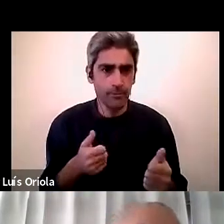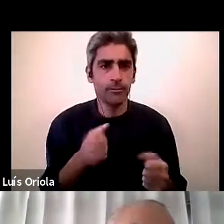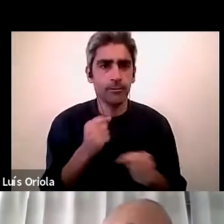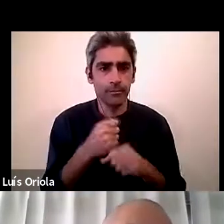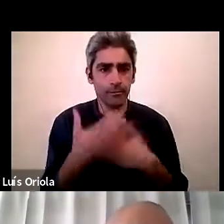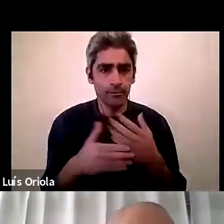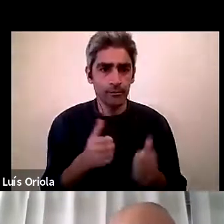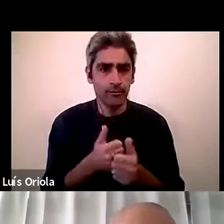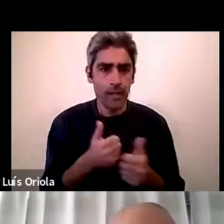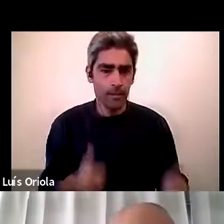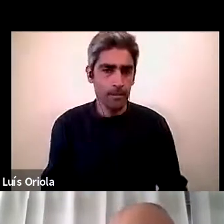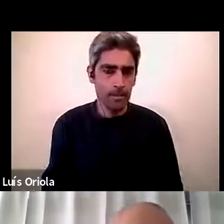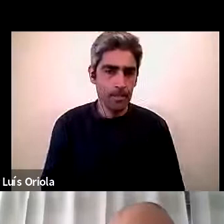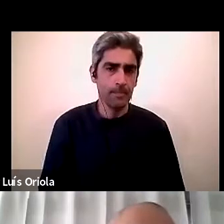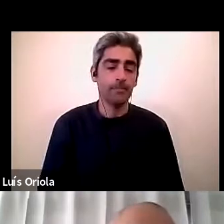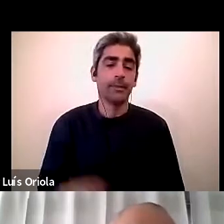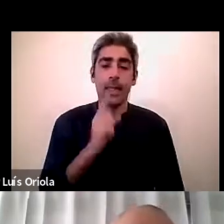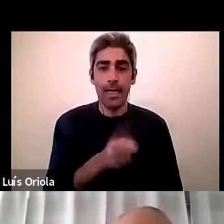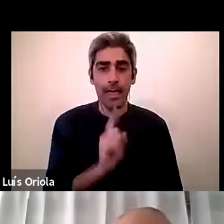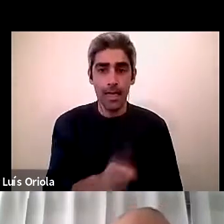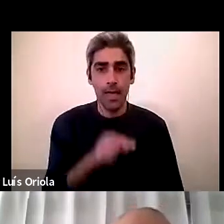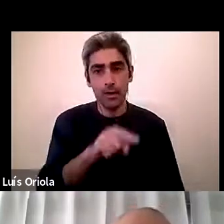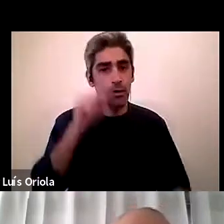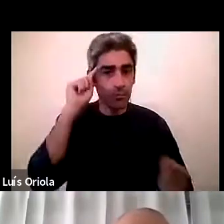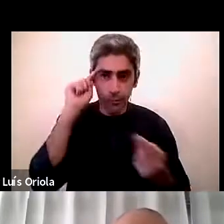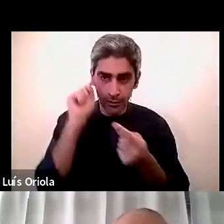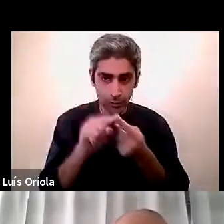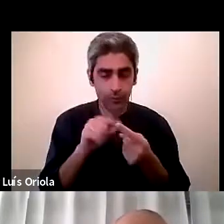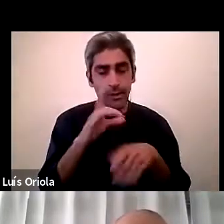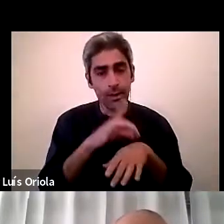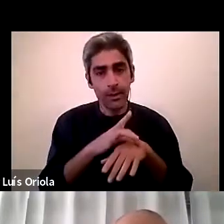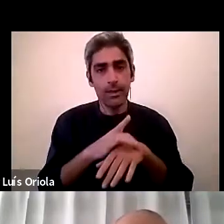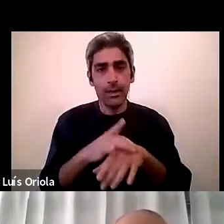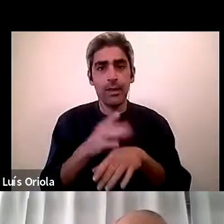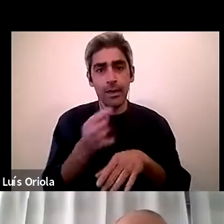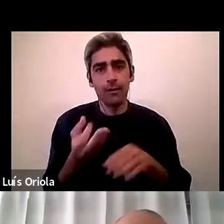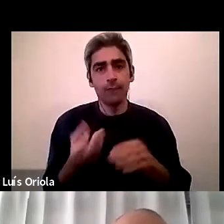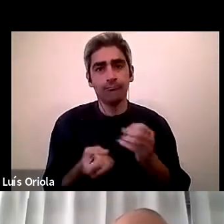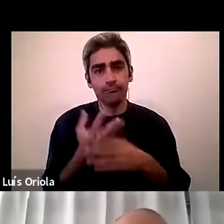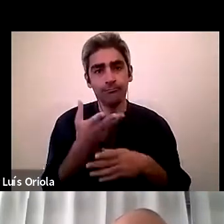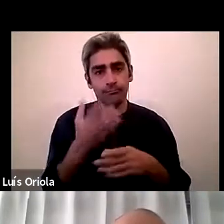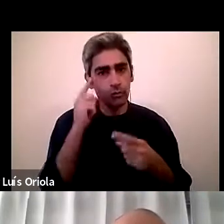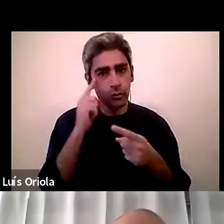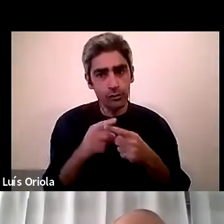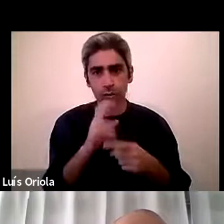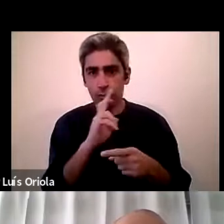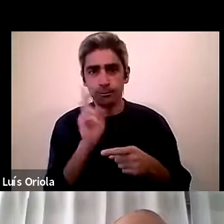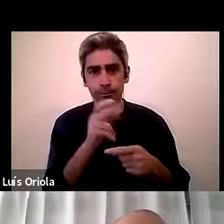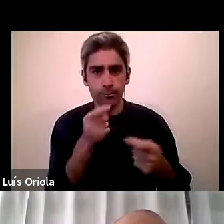atividade de teletrabalho. Porque é precisamente este propósito que o guia visa